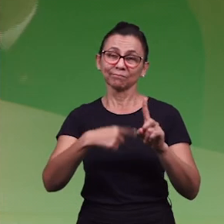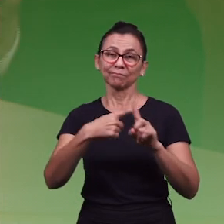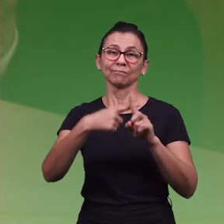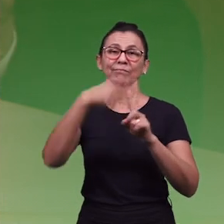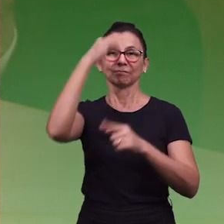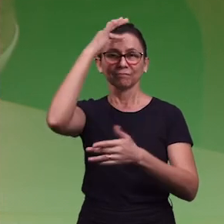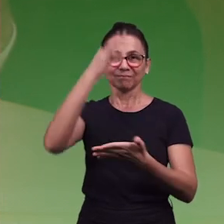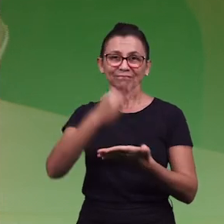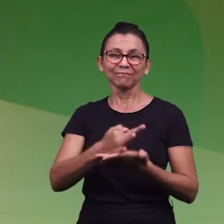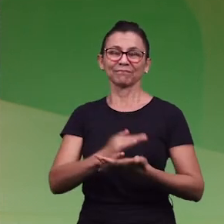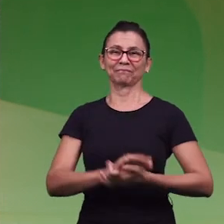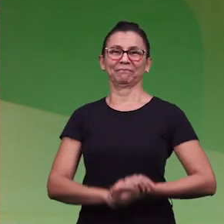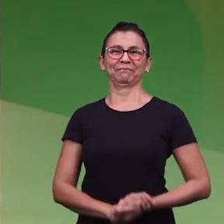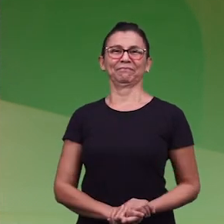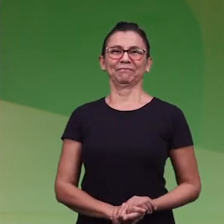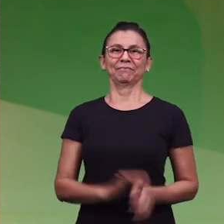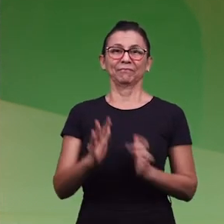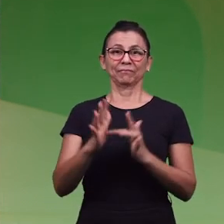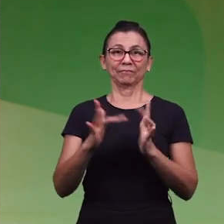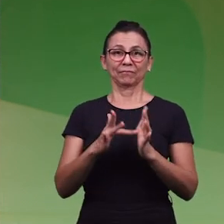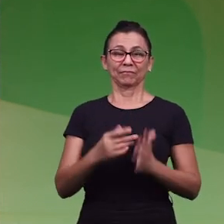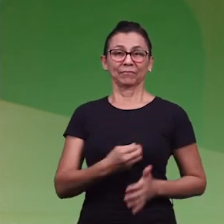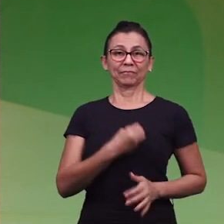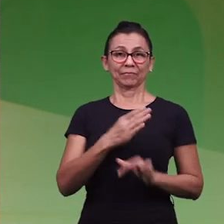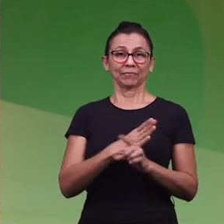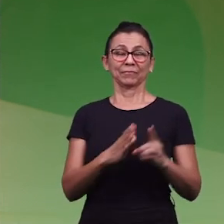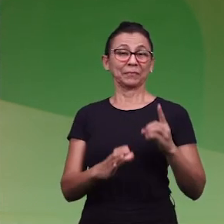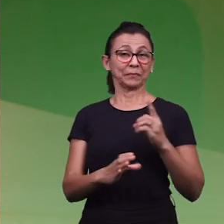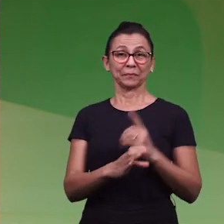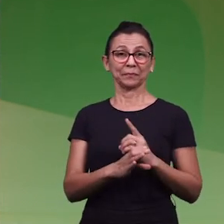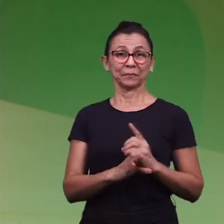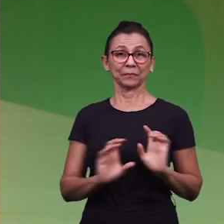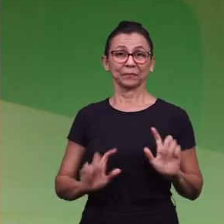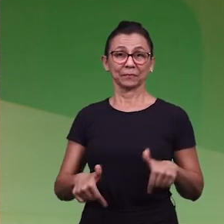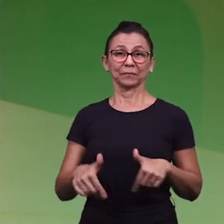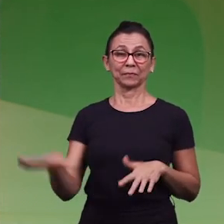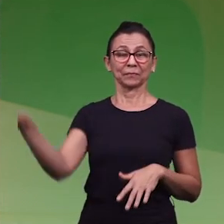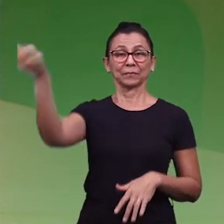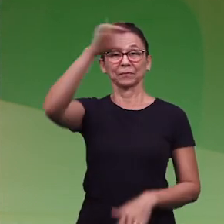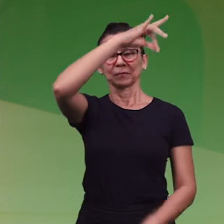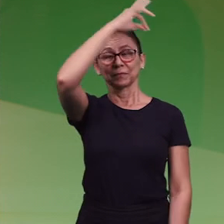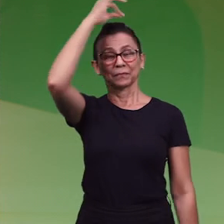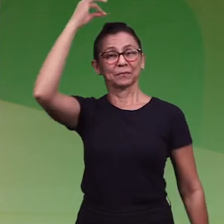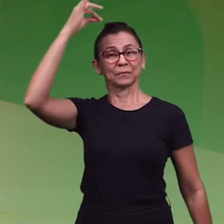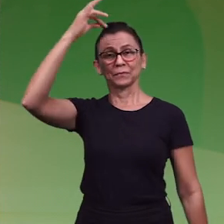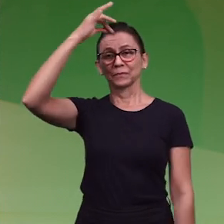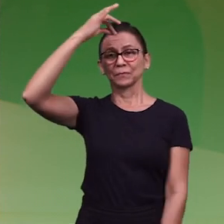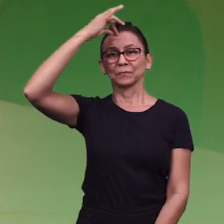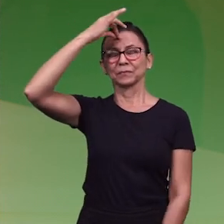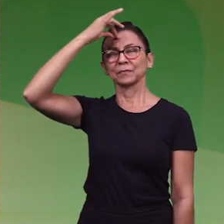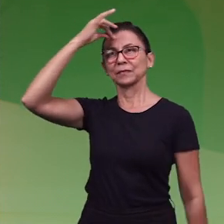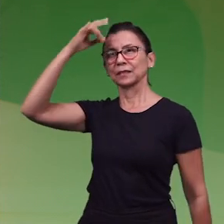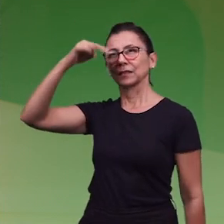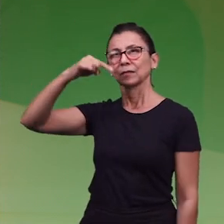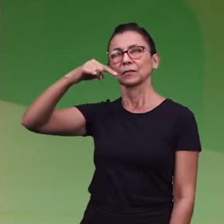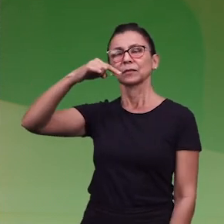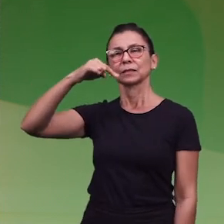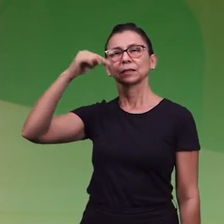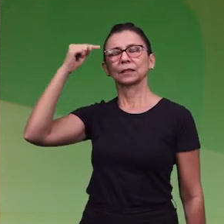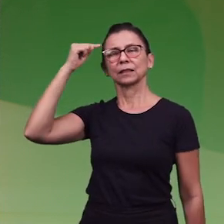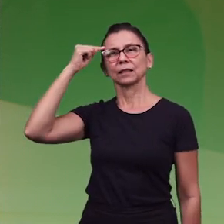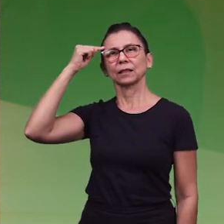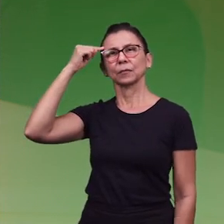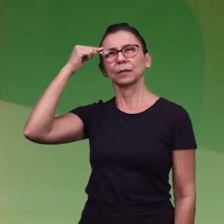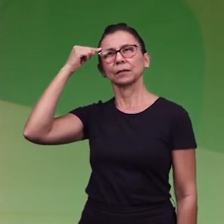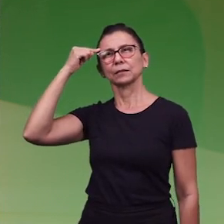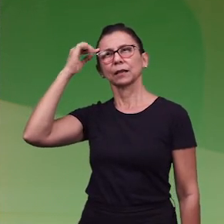está presente nos cultos, a operação nos cultos, né, do Espírito Santo. Isso leva naturalmente as pessoas a entender, não é?